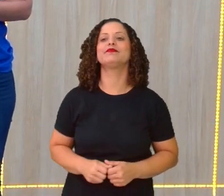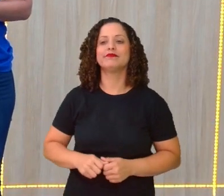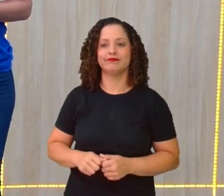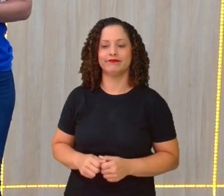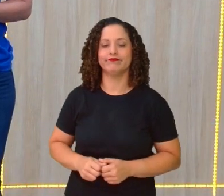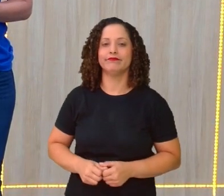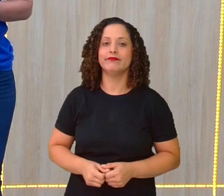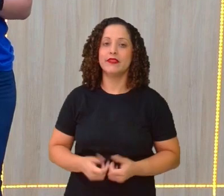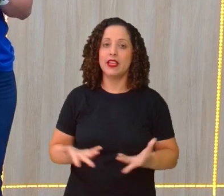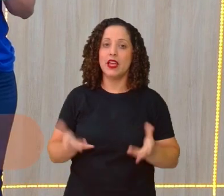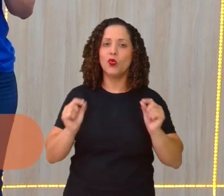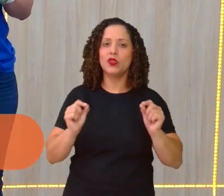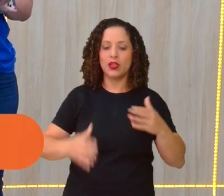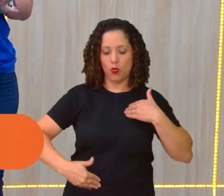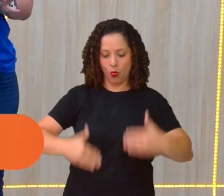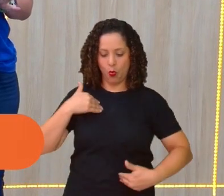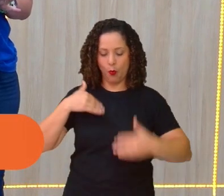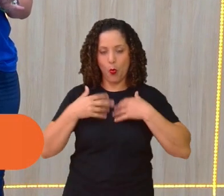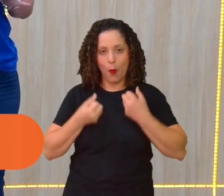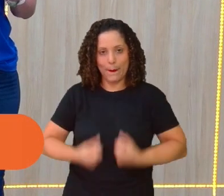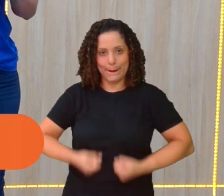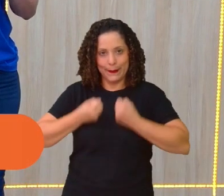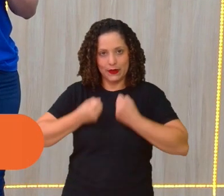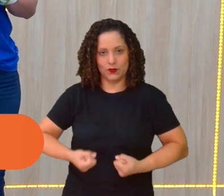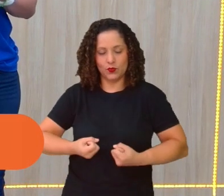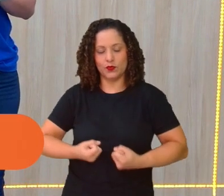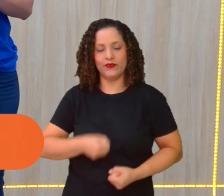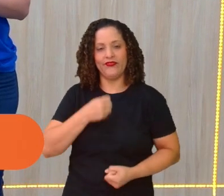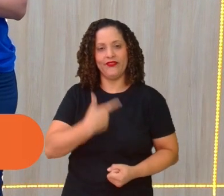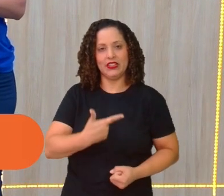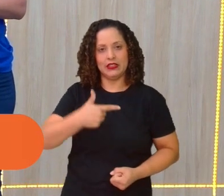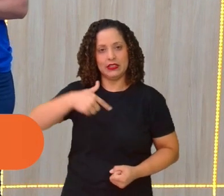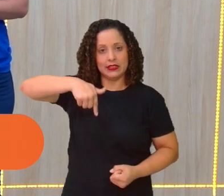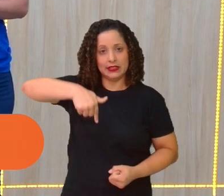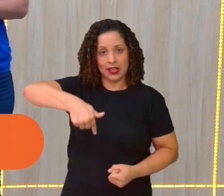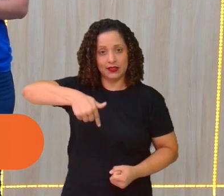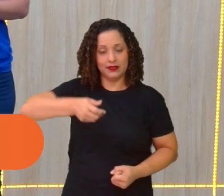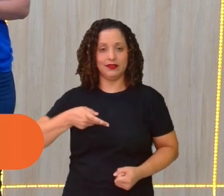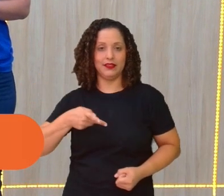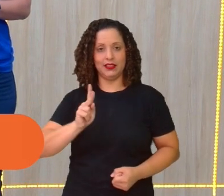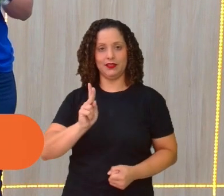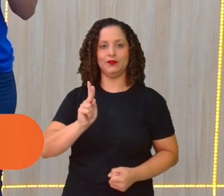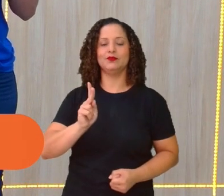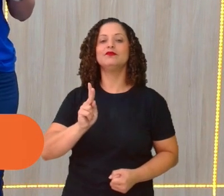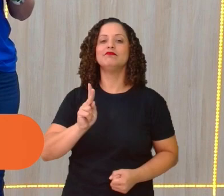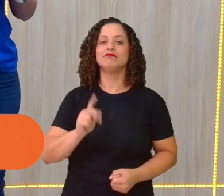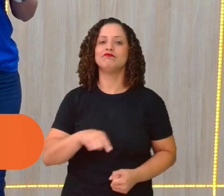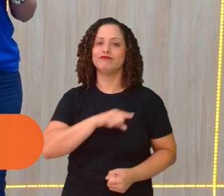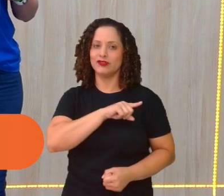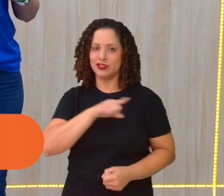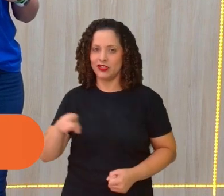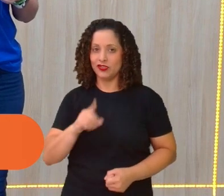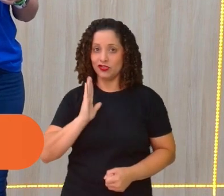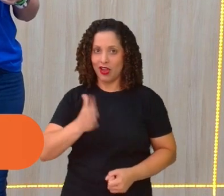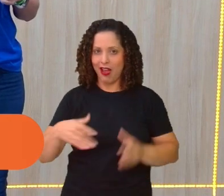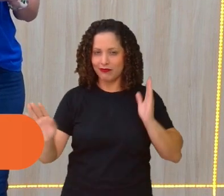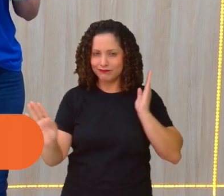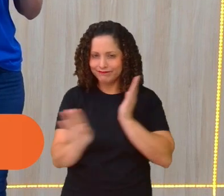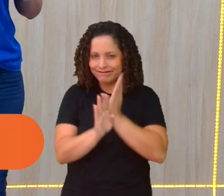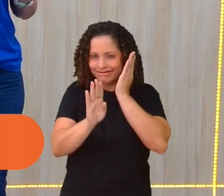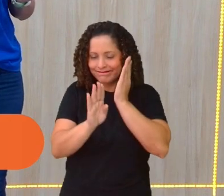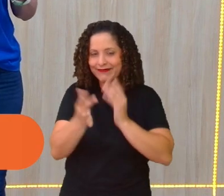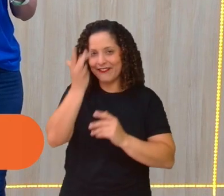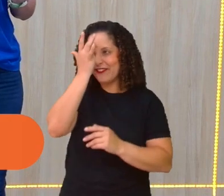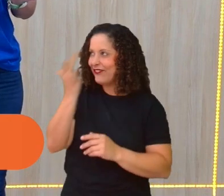relação à massa, né? Então, ela pesa 27 quilogramas. Vocês chegaram a essa resposta?